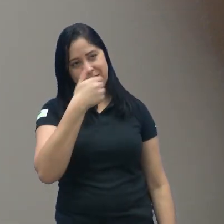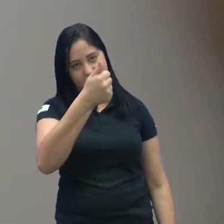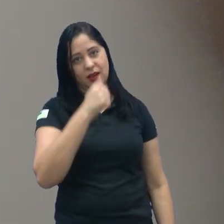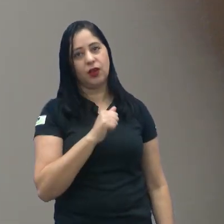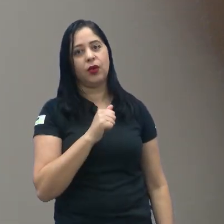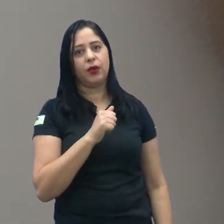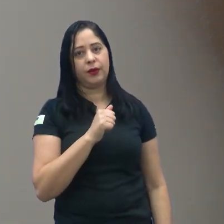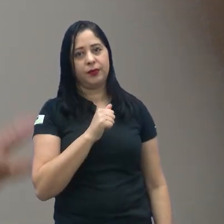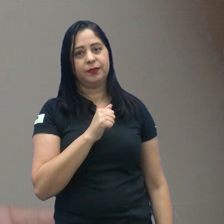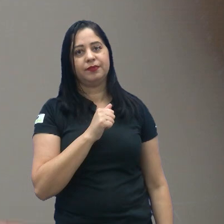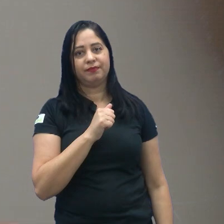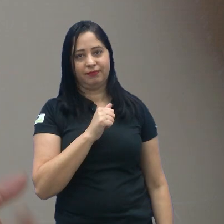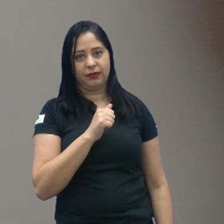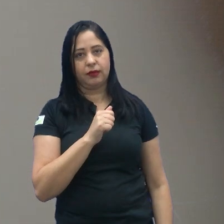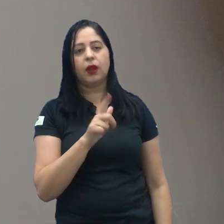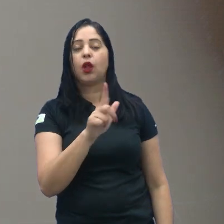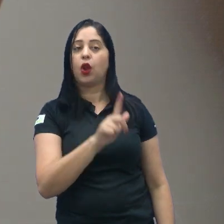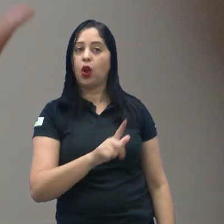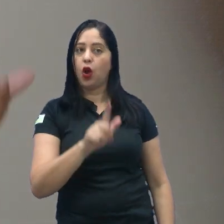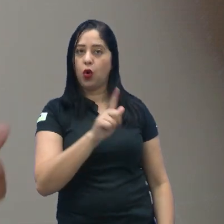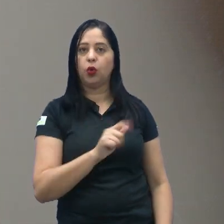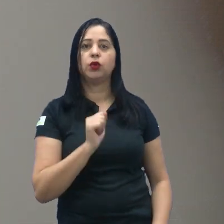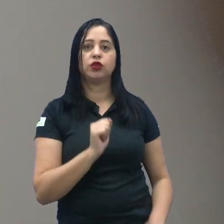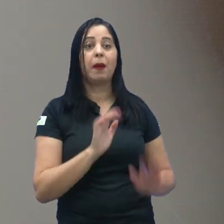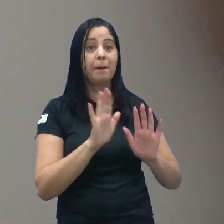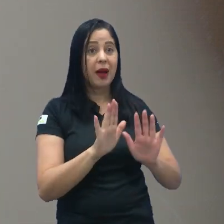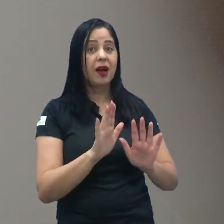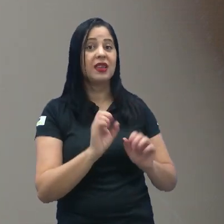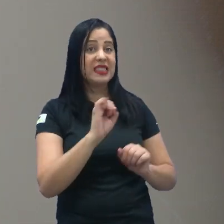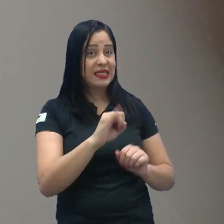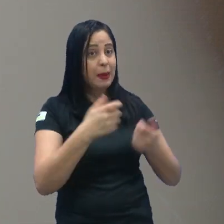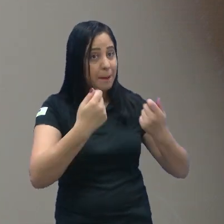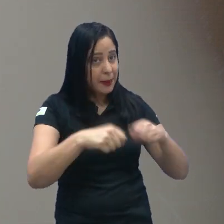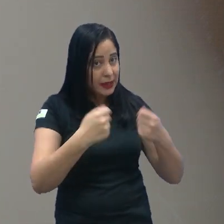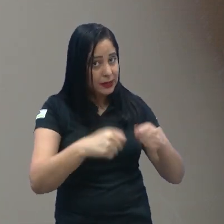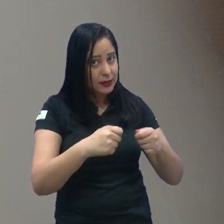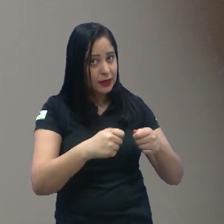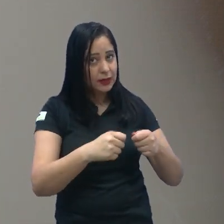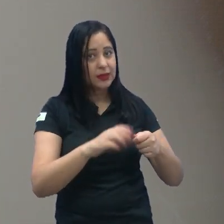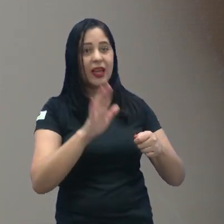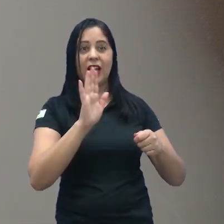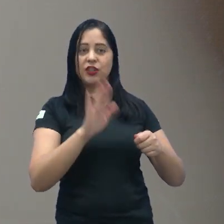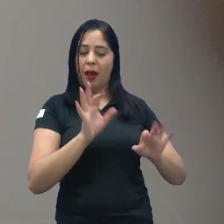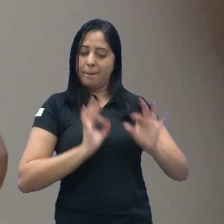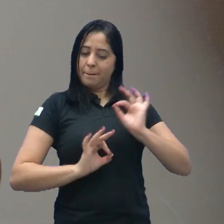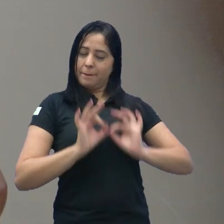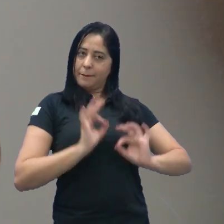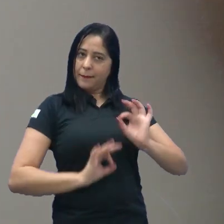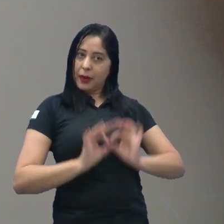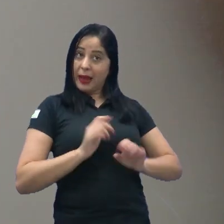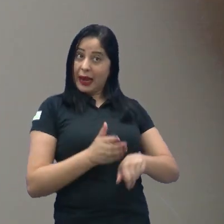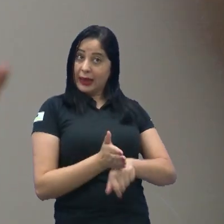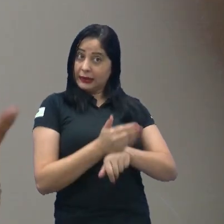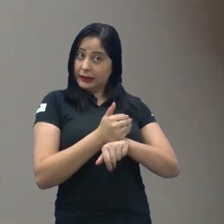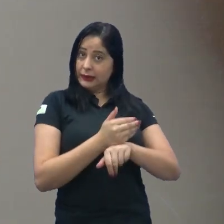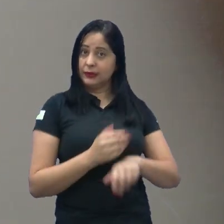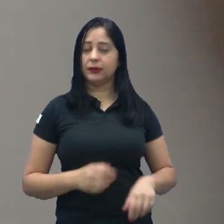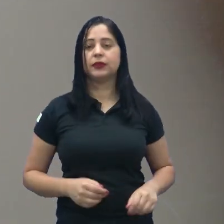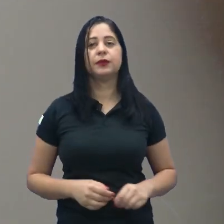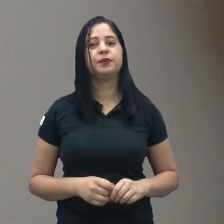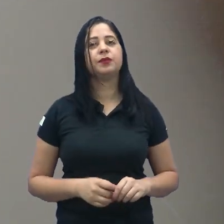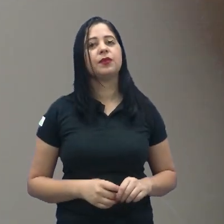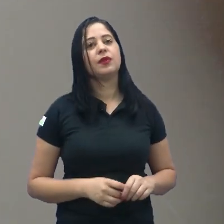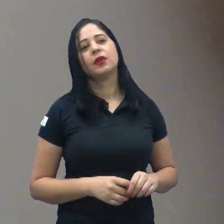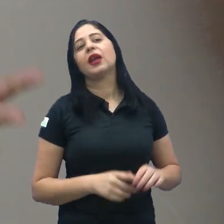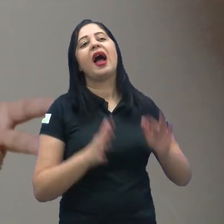não precisa, né? Claro, nossa torcida é essa, mas caso precise, você já está um pouquinho mais preparada. Isso mesmo. E você falou, a gente sempre ouviu aquela